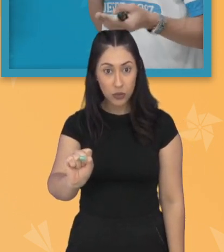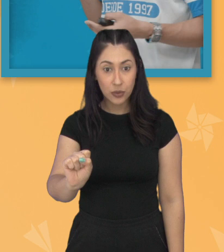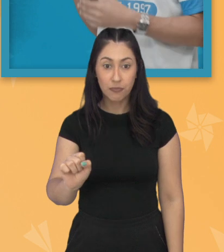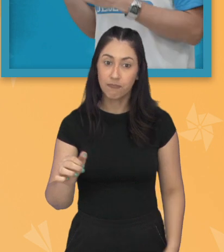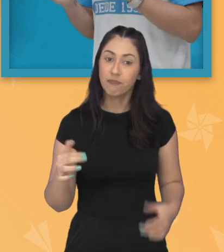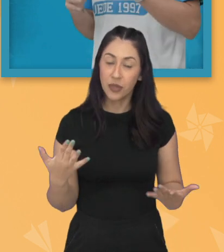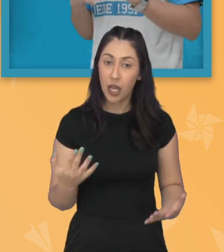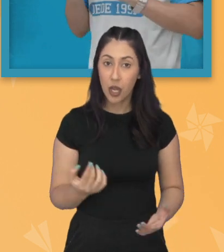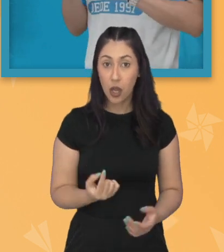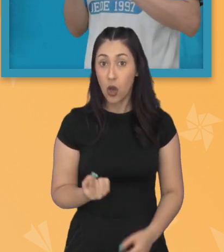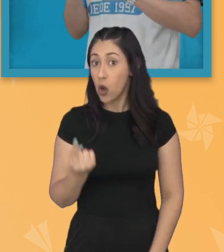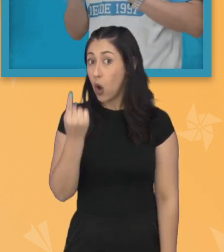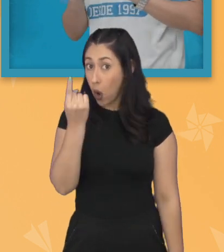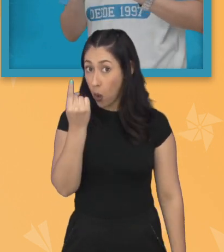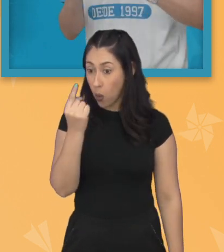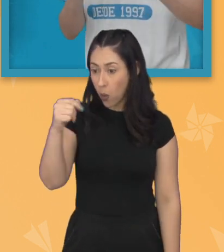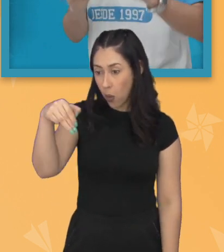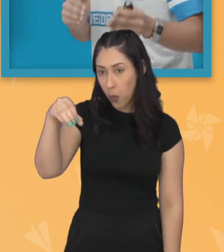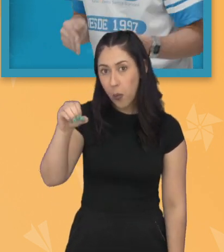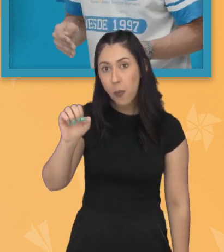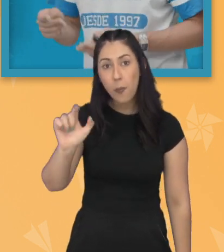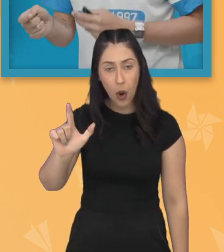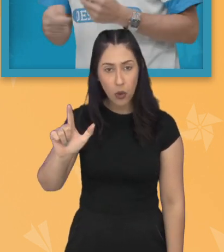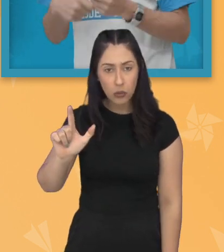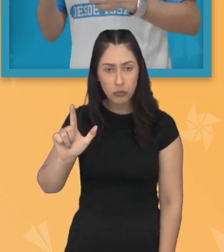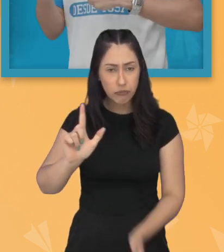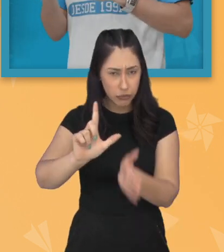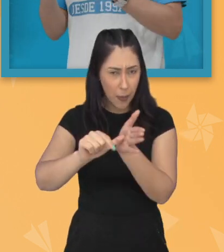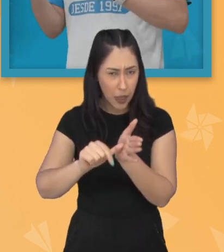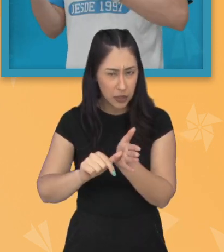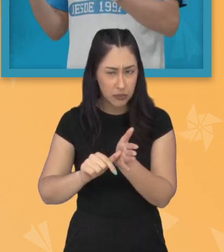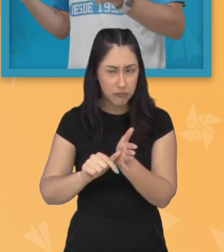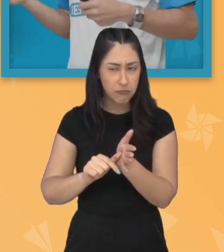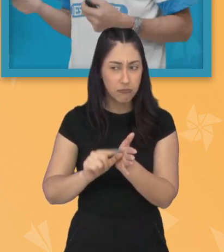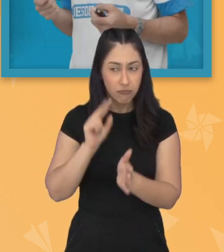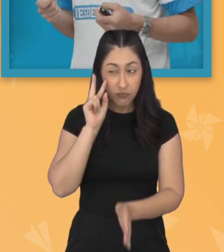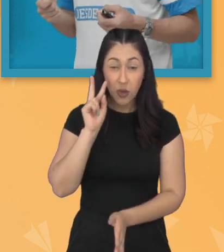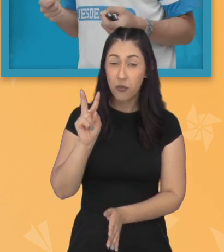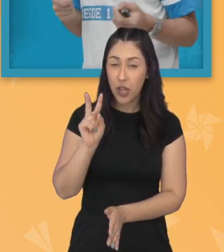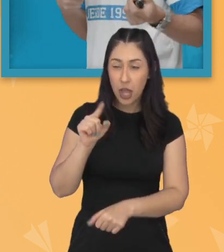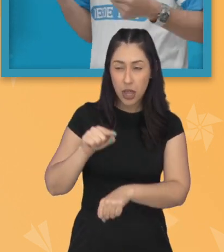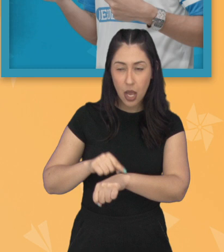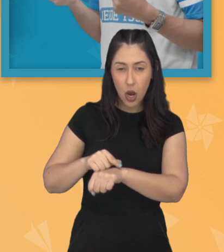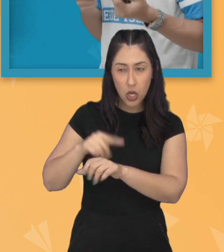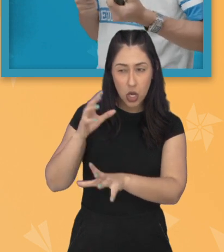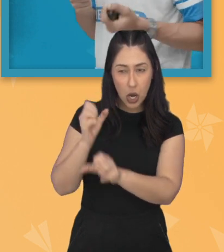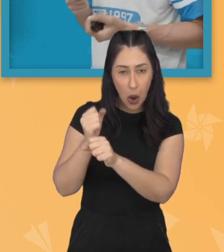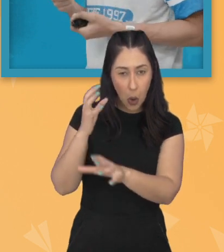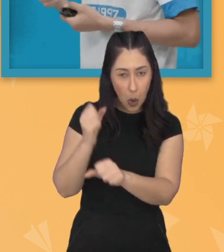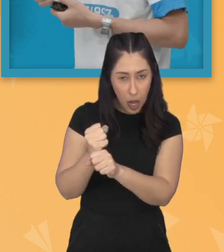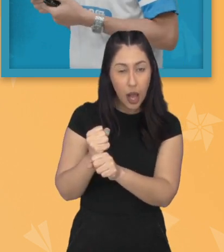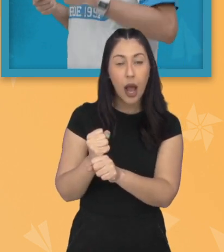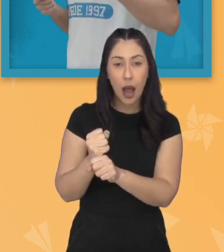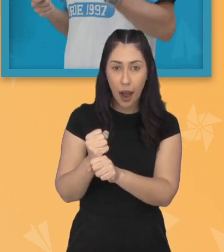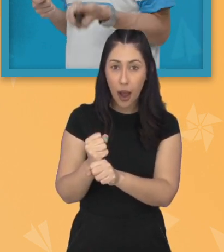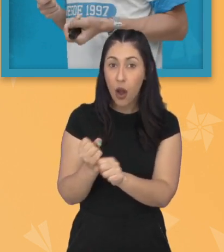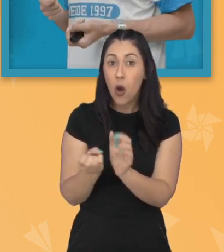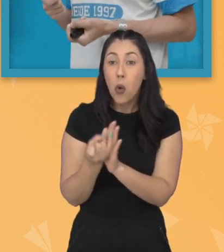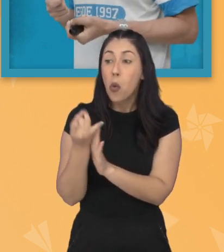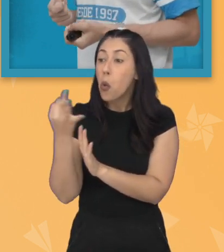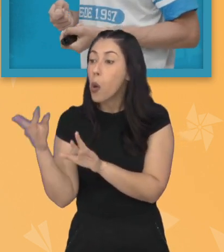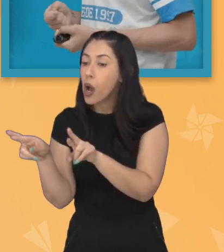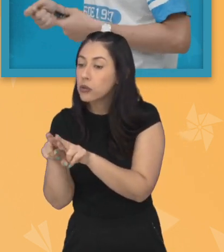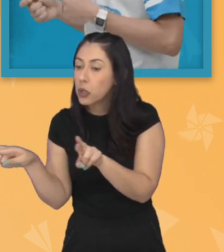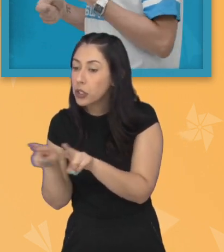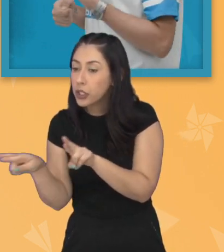que é uma coisa que a gente vai ver principalmente nos exercícios das próximas aulas, de fato calcular a quantidade de reagentes e produtos